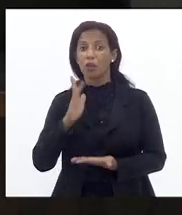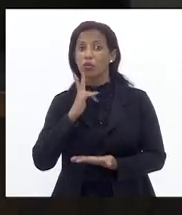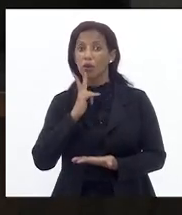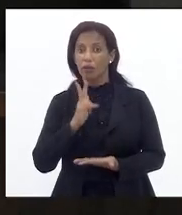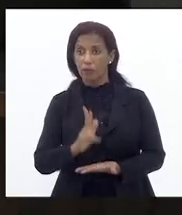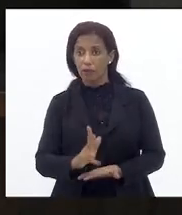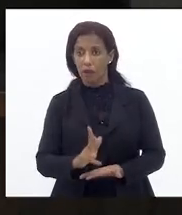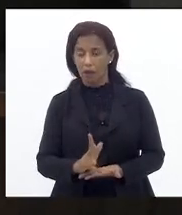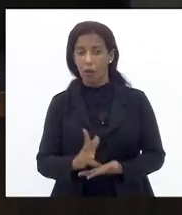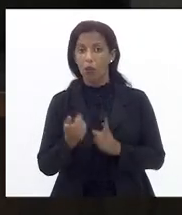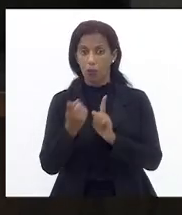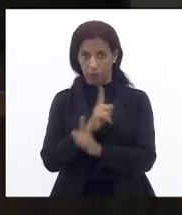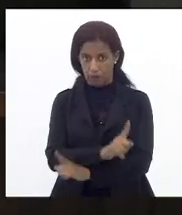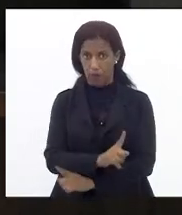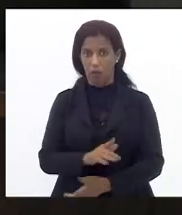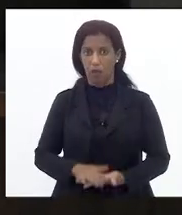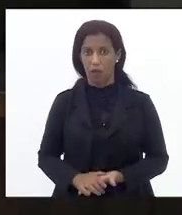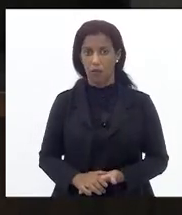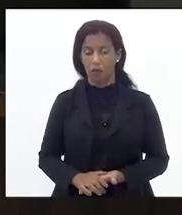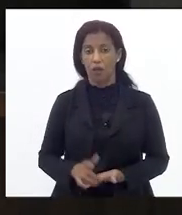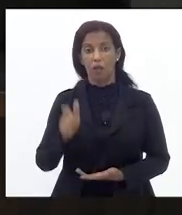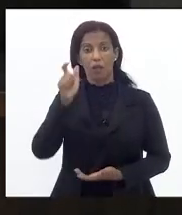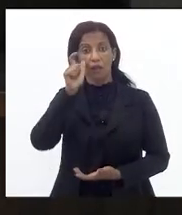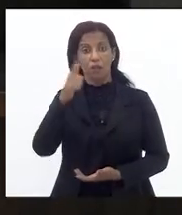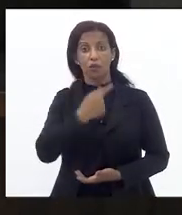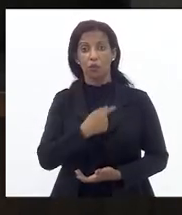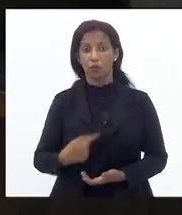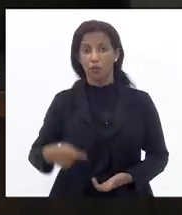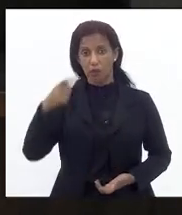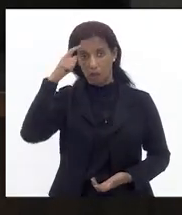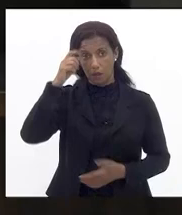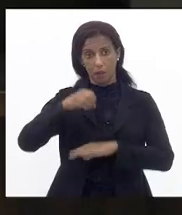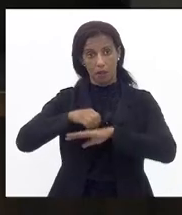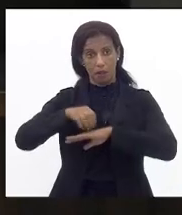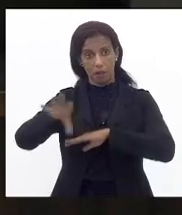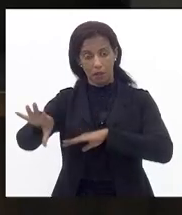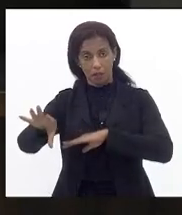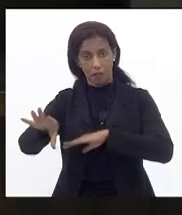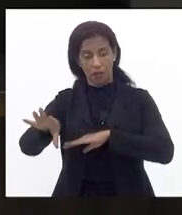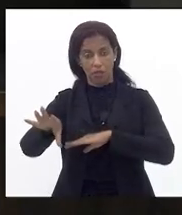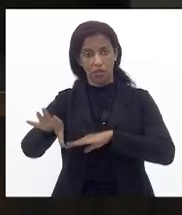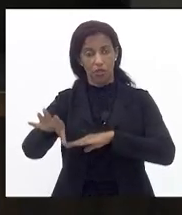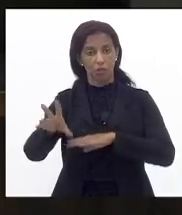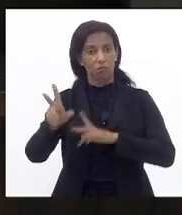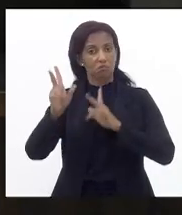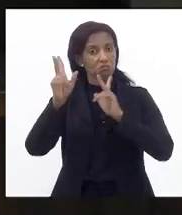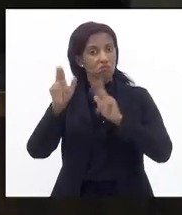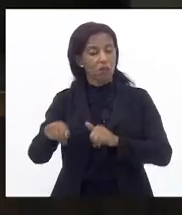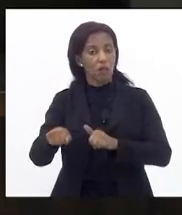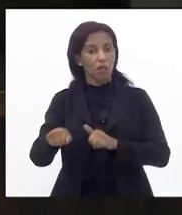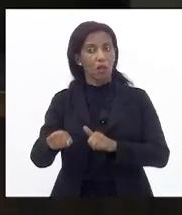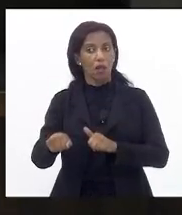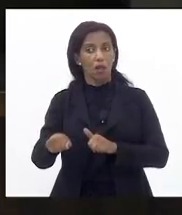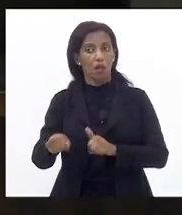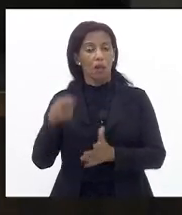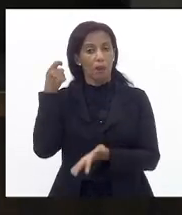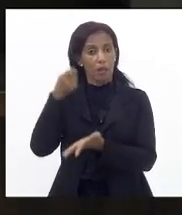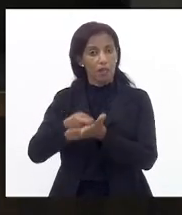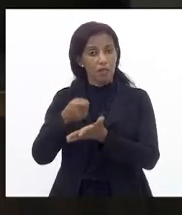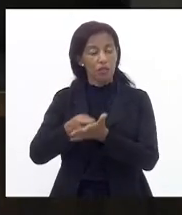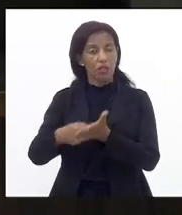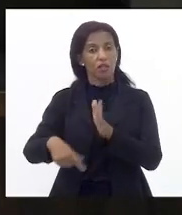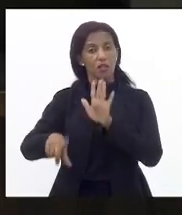apenas dizer o contrário a intenção não vai lá do Cláudio kahns enviar a mensagem seca como ela é é para replicar a